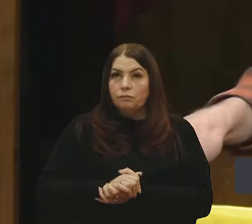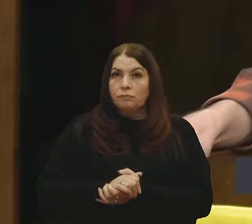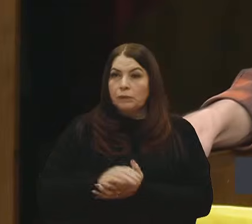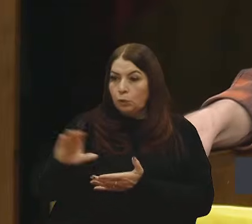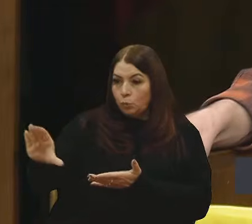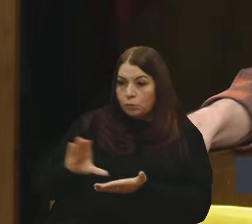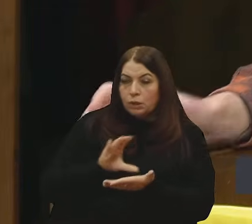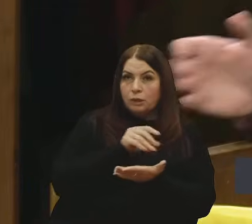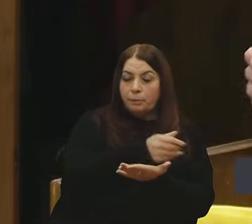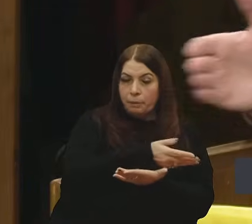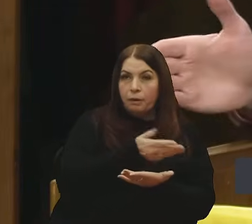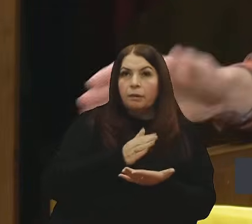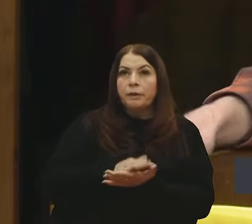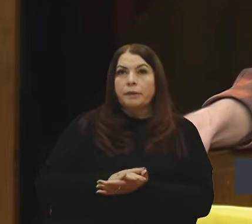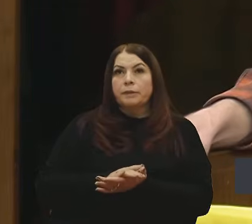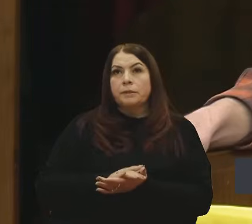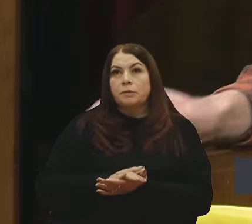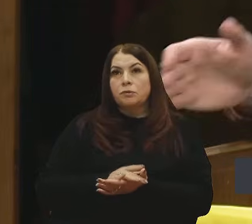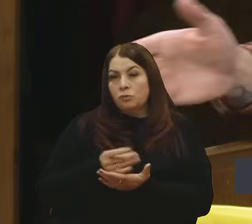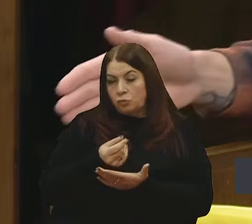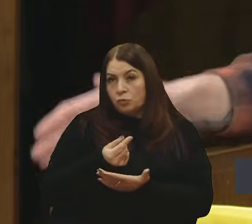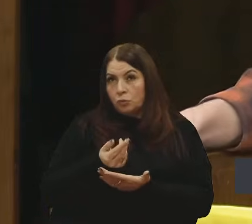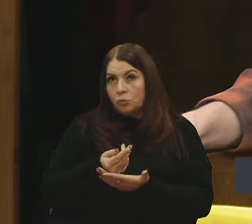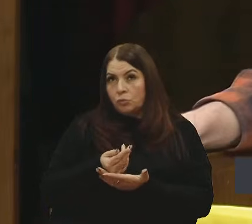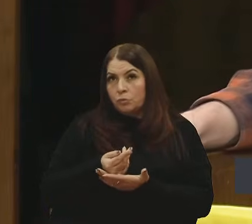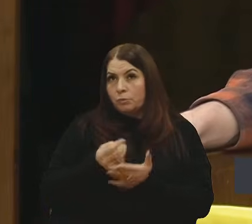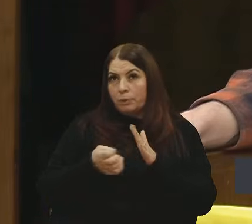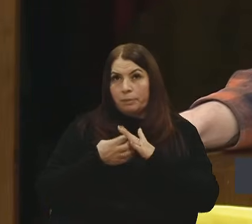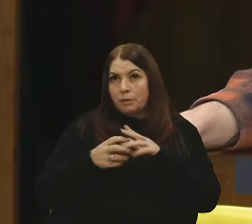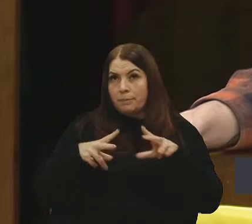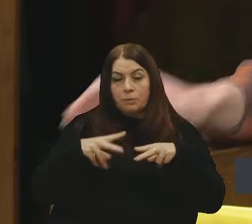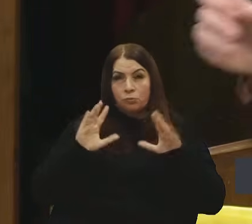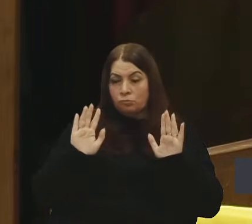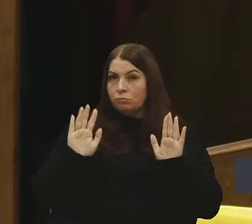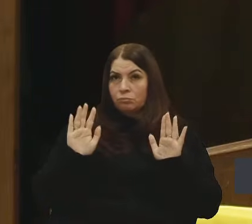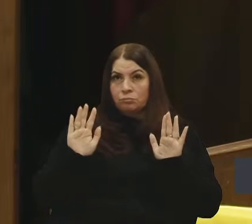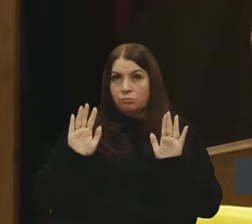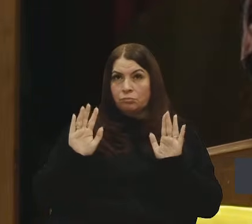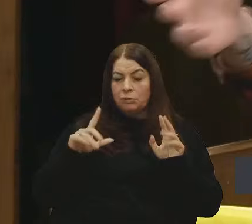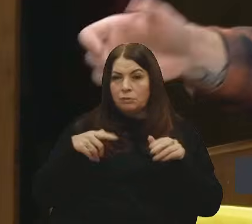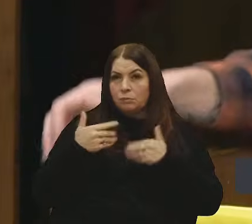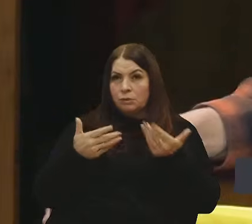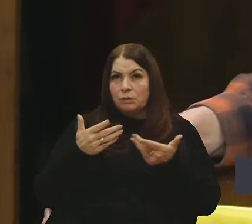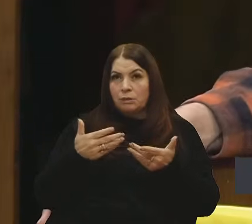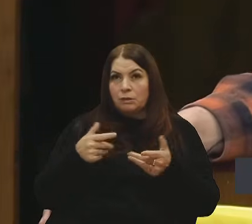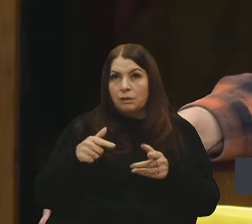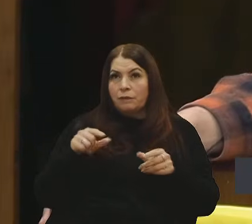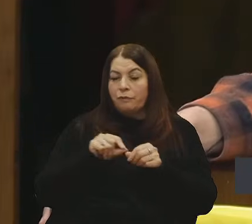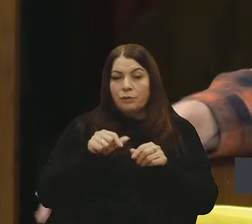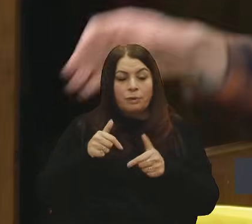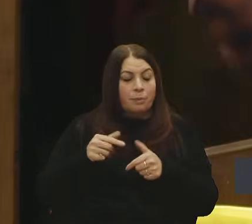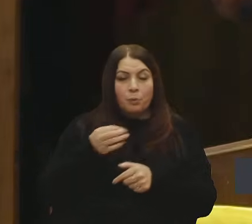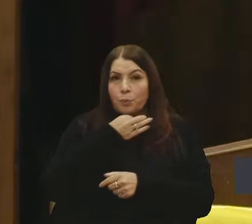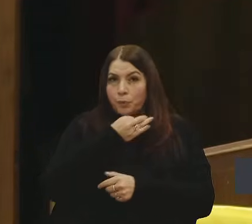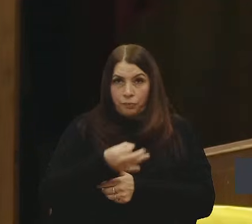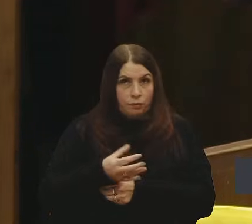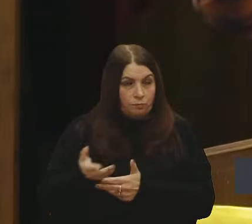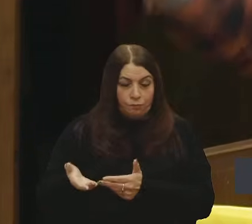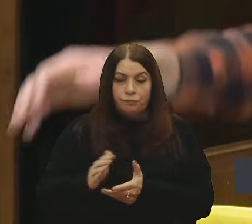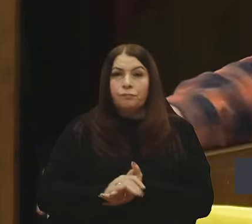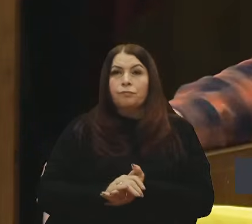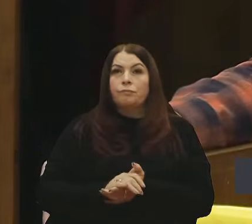repasse de recursos para uma empresa privada, que presta um serviço horrível.